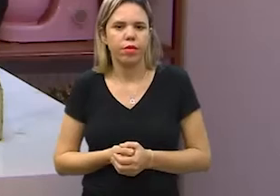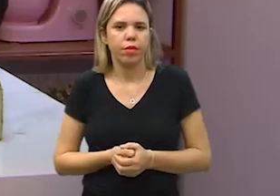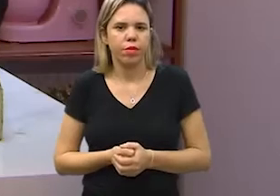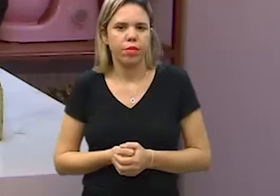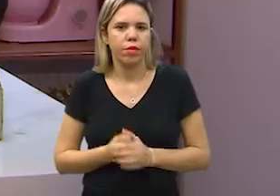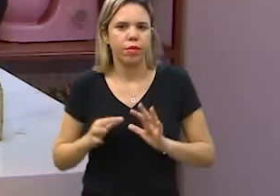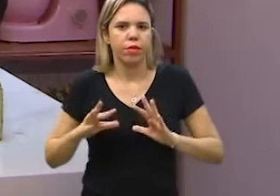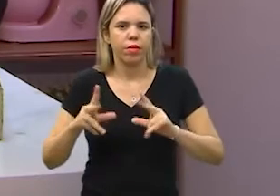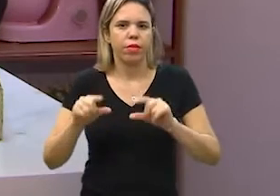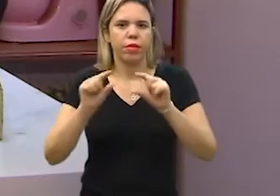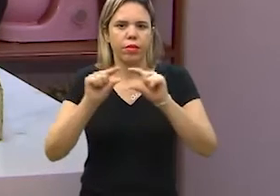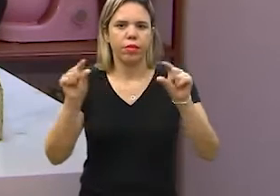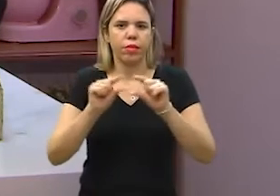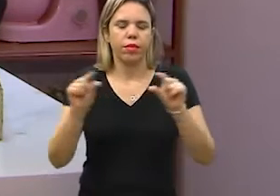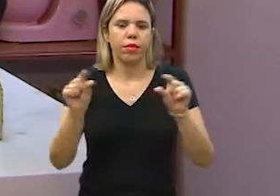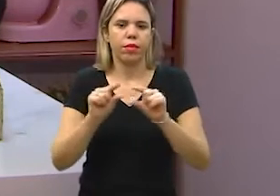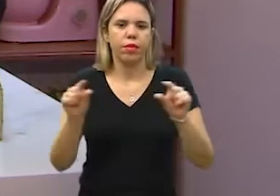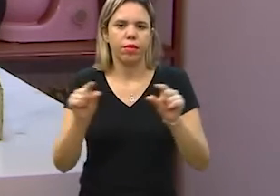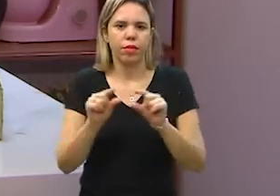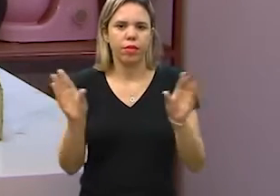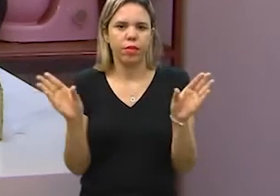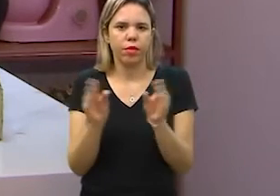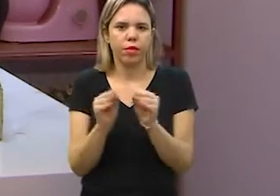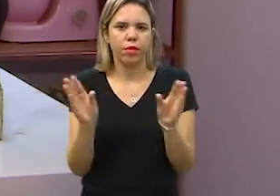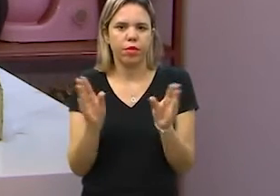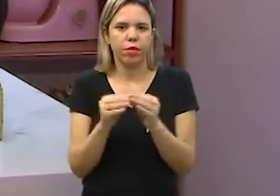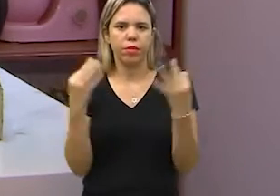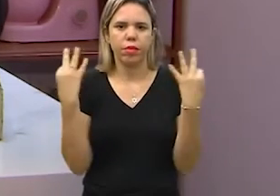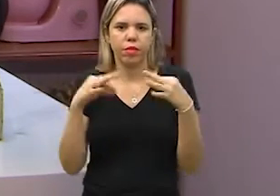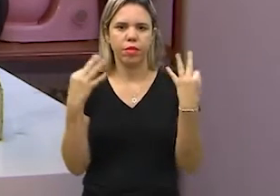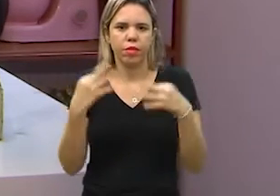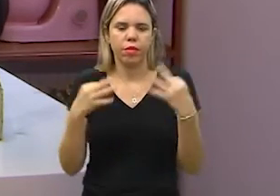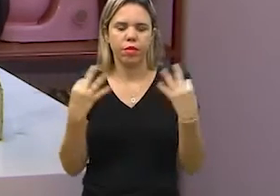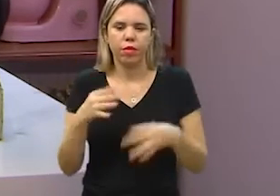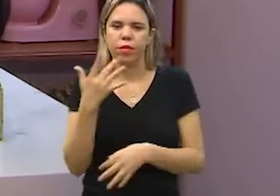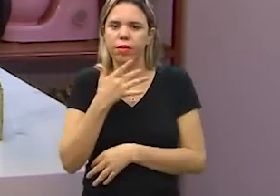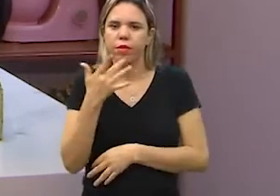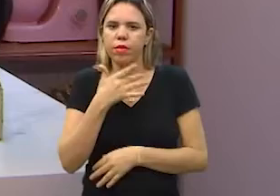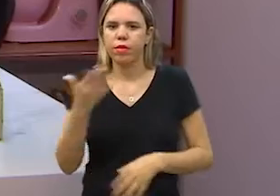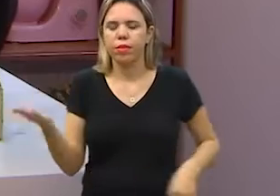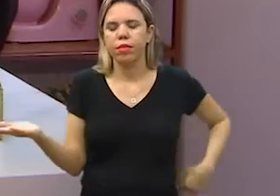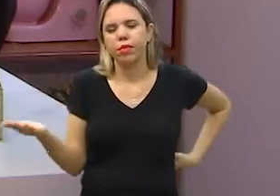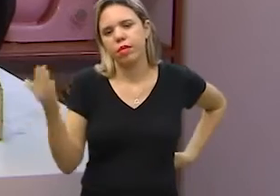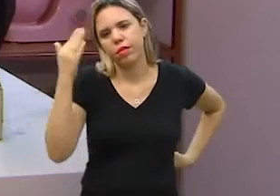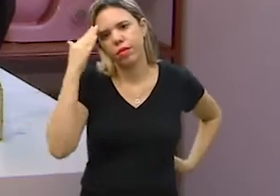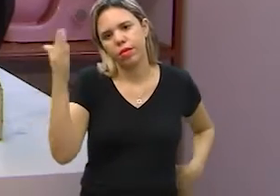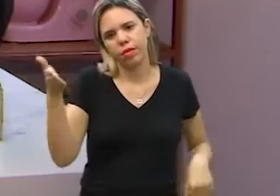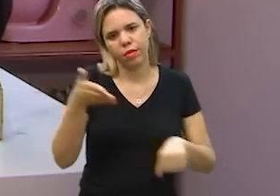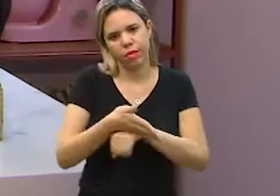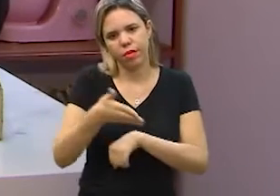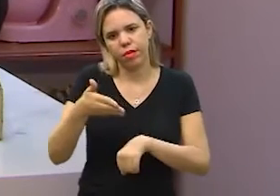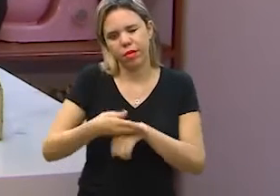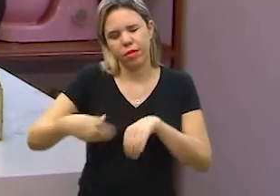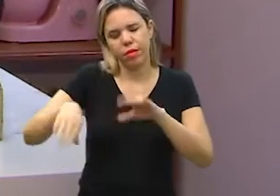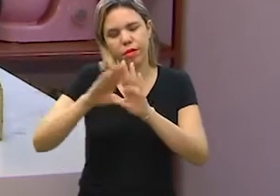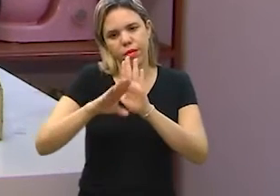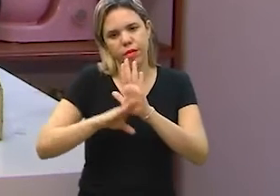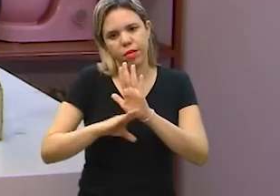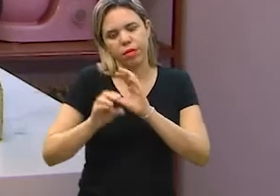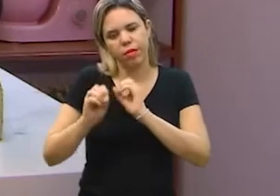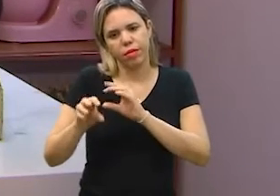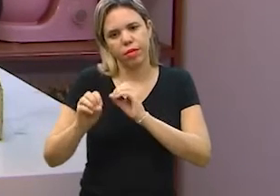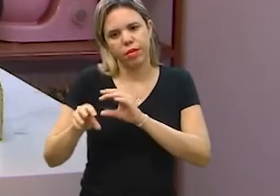dá aqui todas as camadinhas bem definidas, tá perfeito, tá delicioso. Quero agradecer a participação no nosso programa,